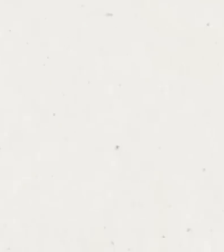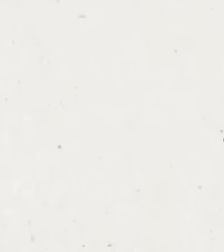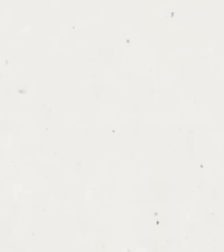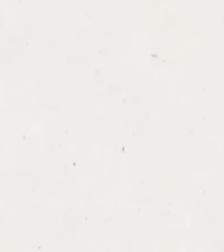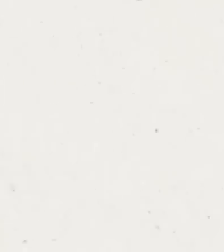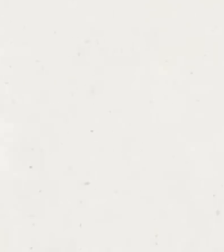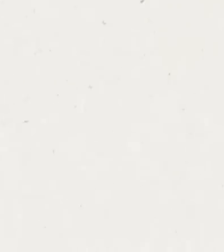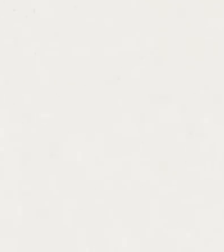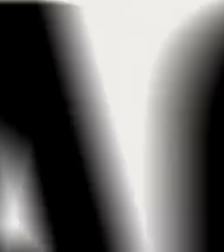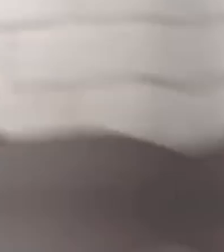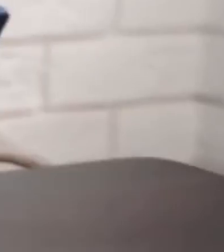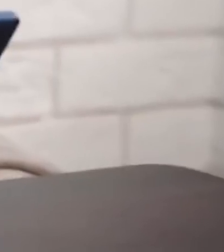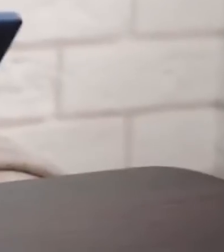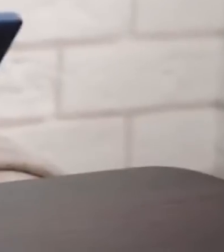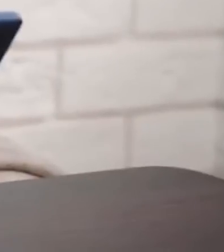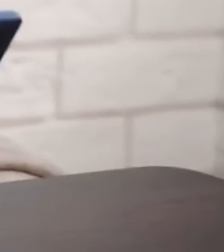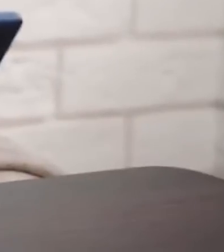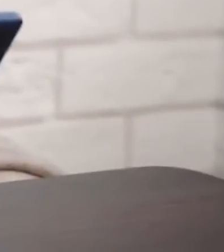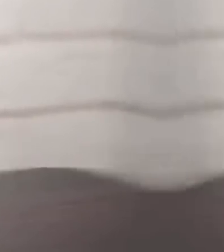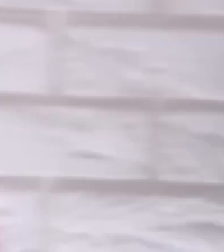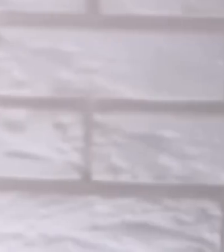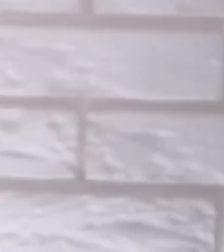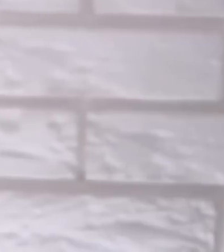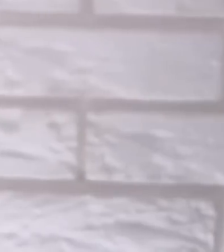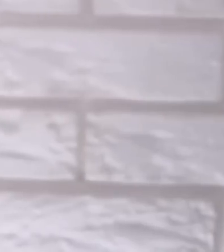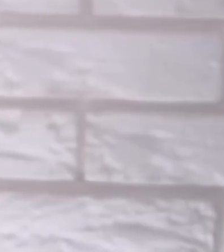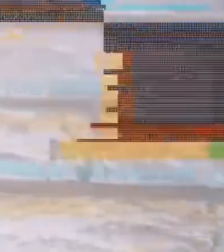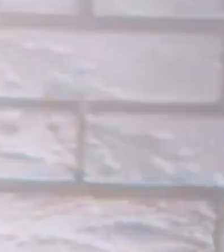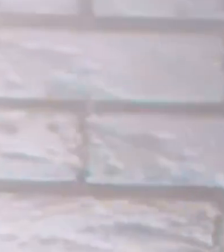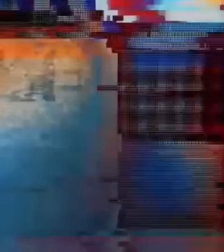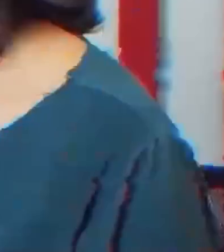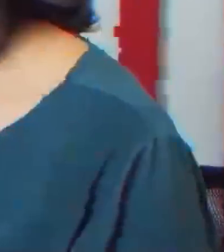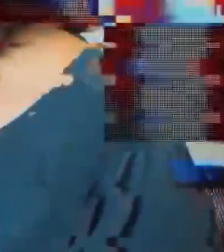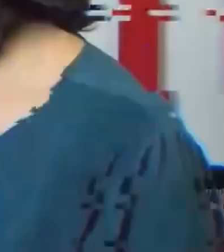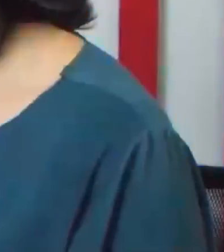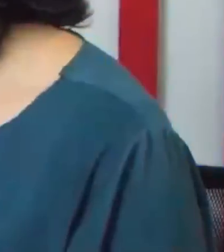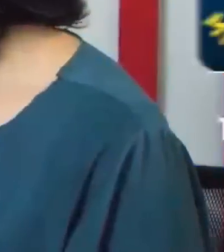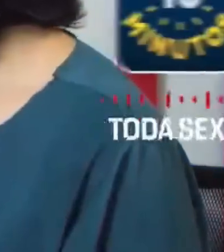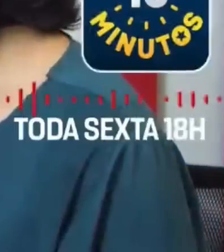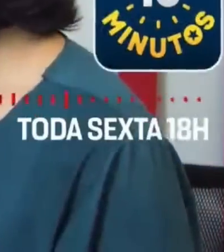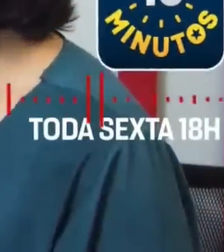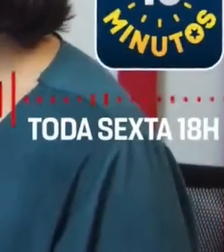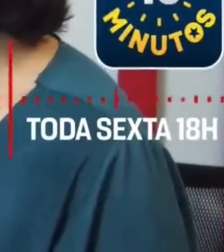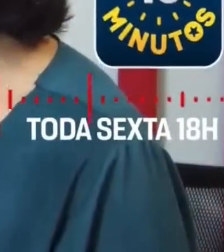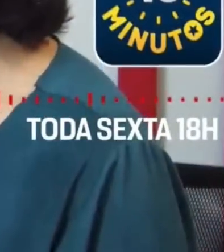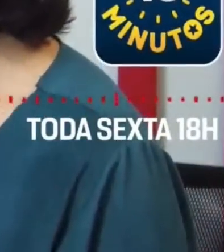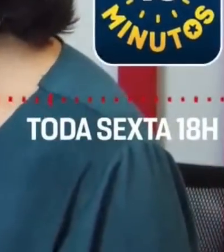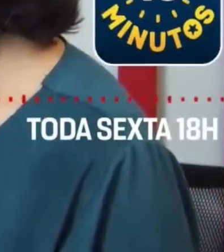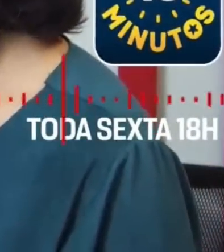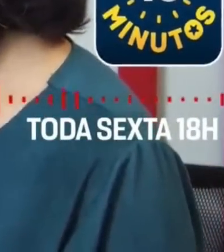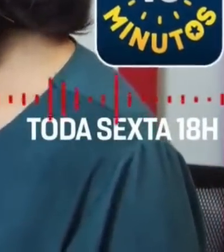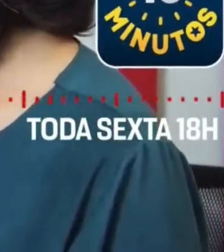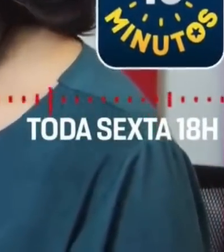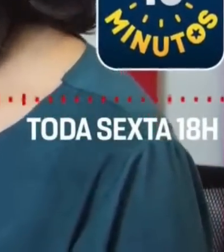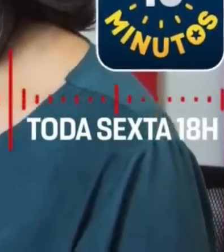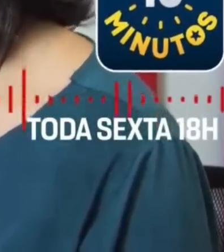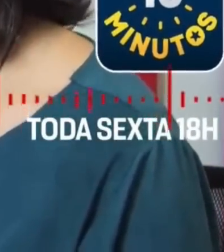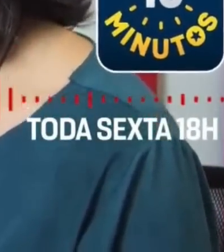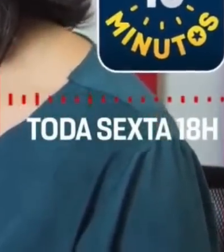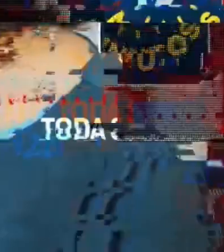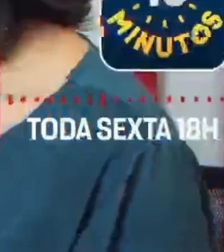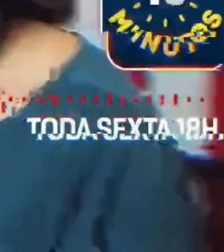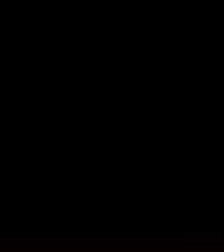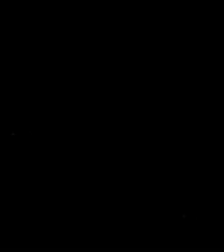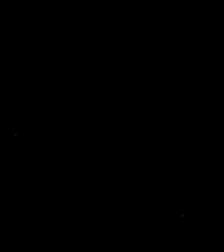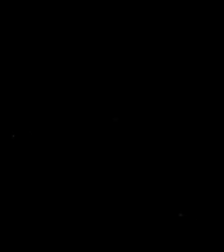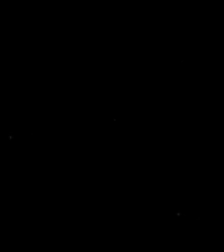informação? Não se preocupe, na sexta a gente resume. Eu sou Thaís Ladeira e esse é o 13 Minutos, podcast